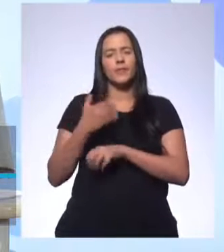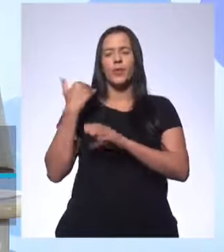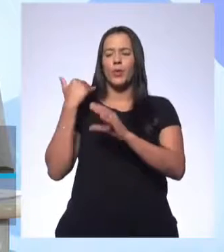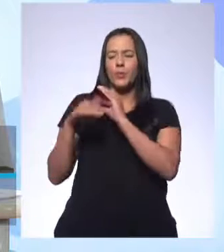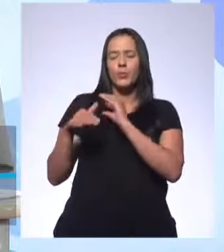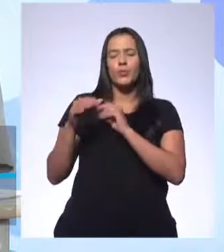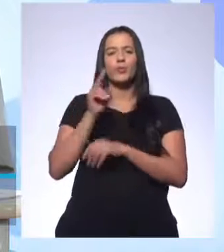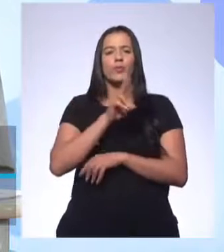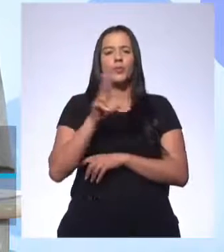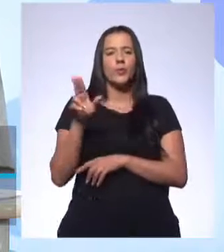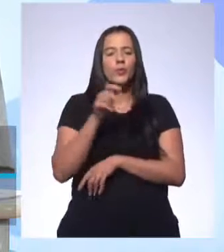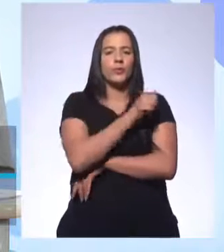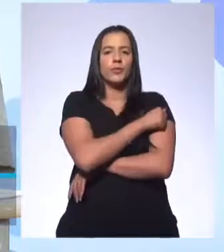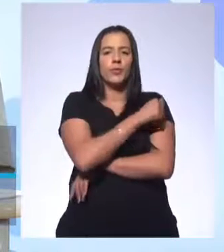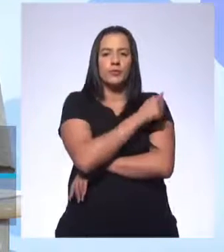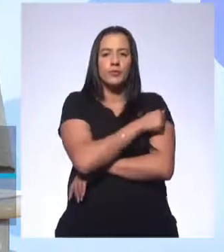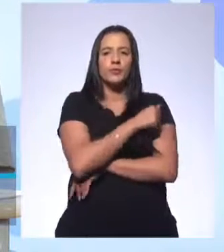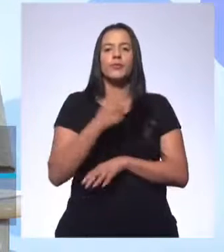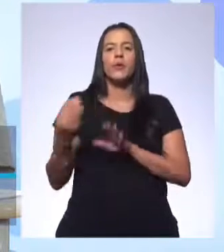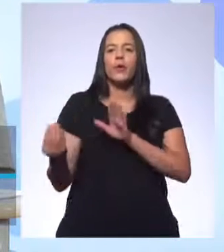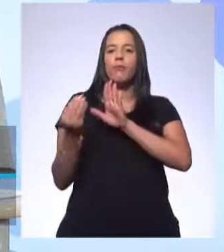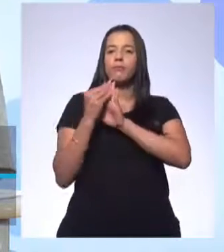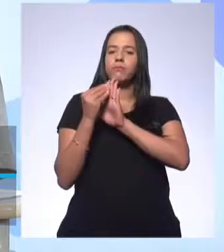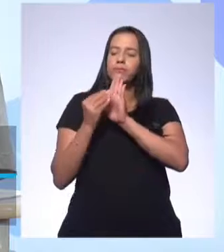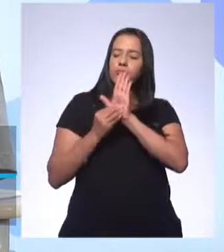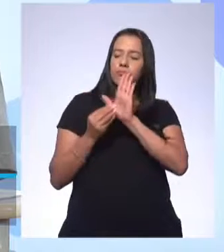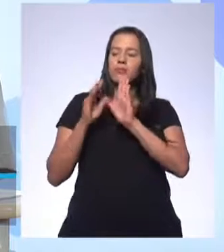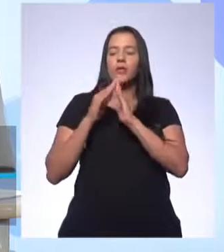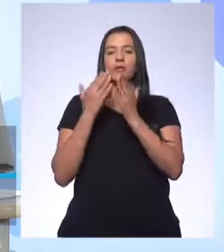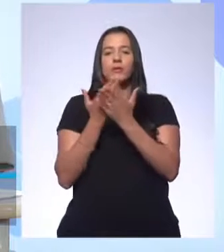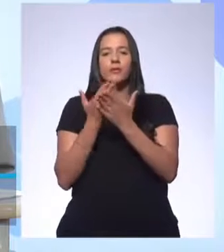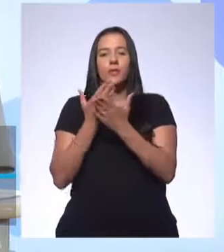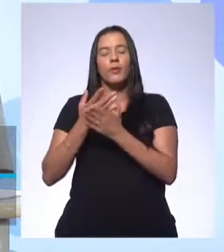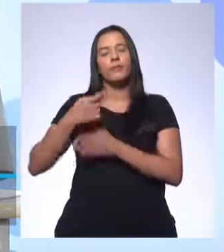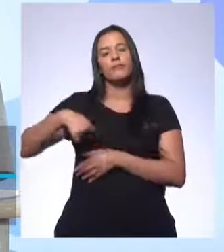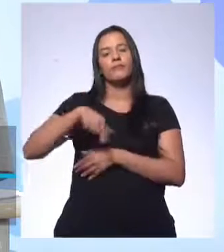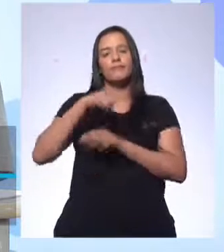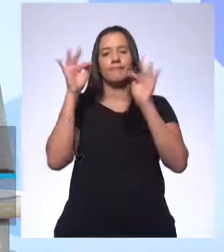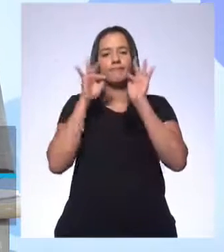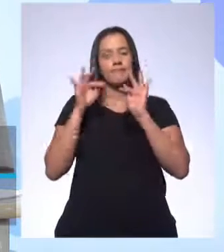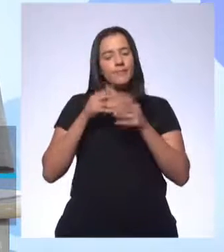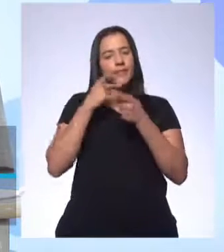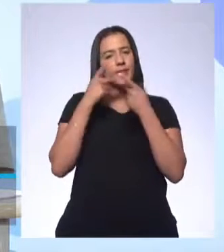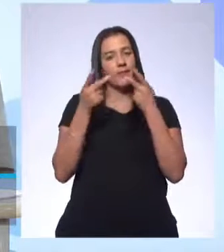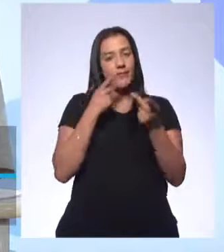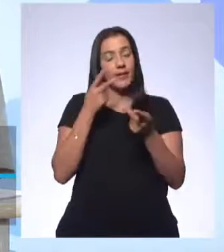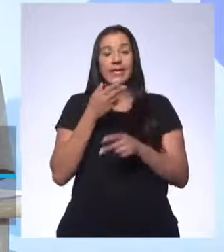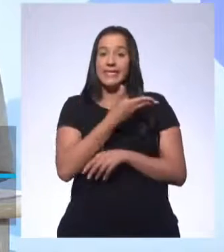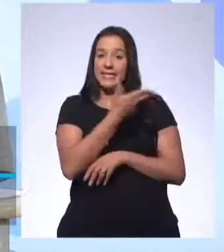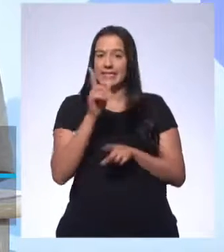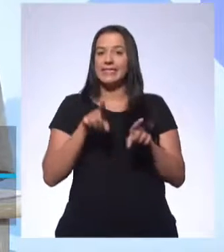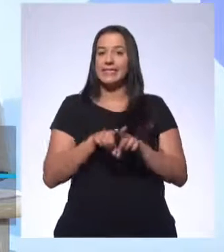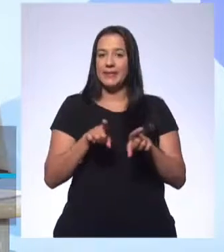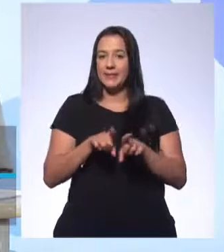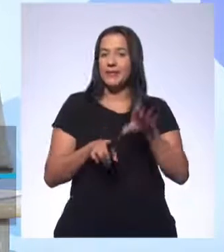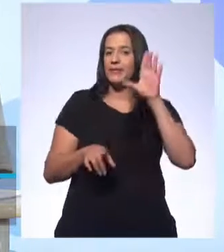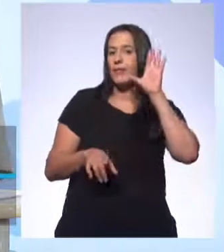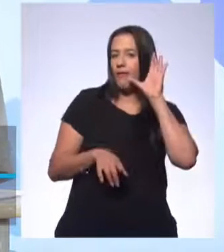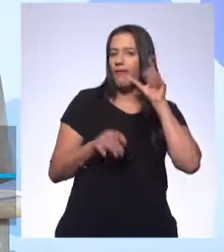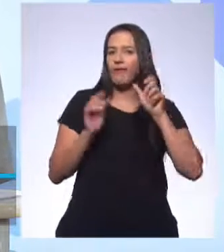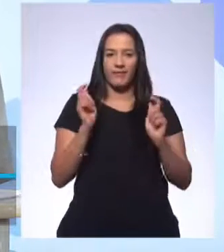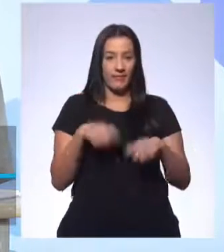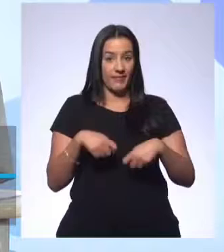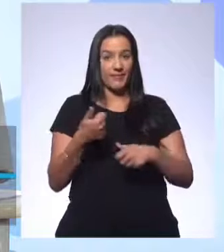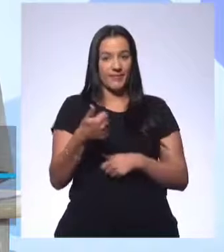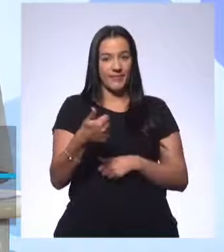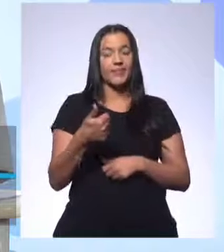do aluno, coloque lá também o nome da escola, que a gente fica contente de falar e a gente tem certeza que eles ficam contentes de escutar também, tá bom?